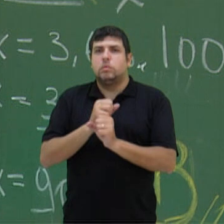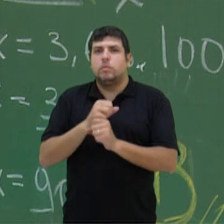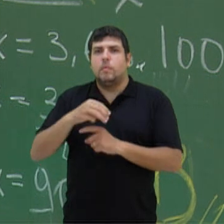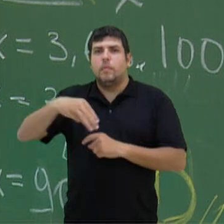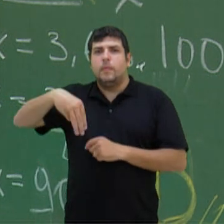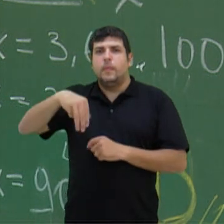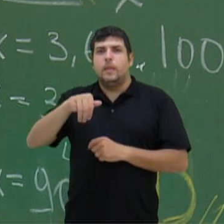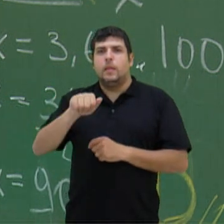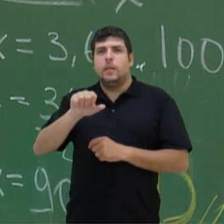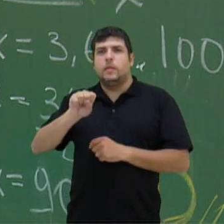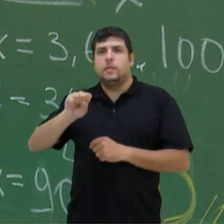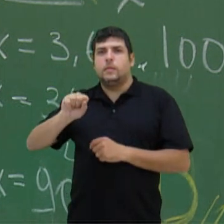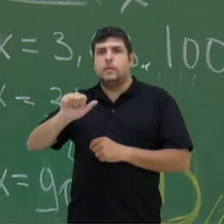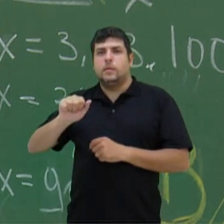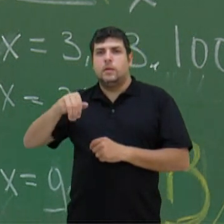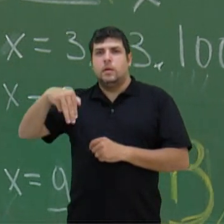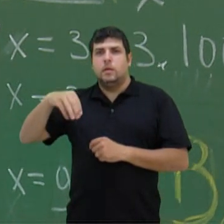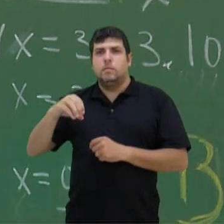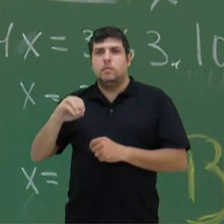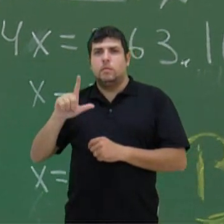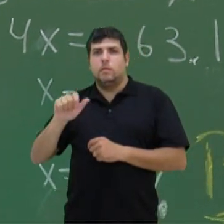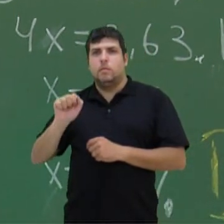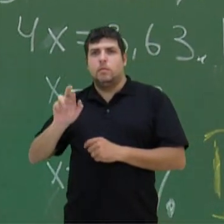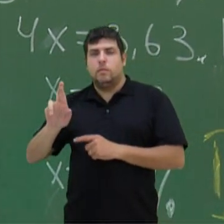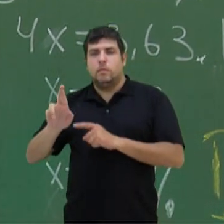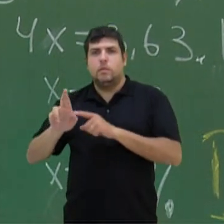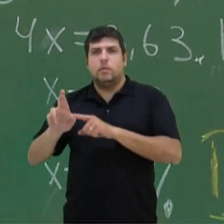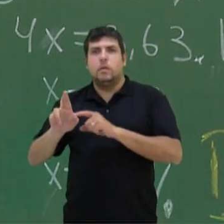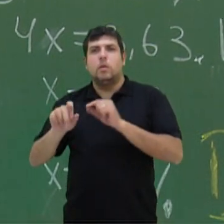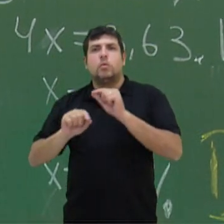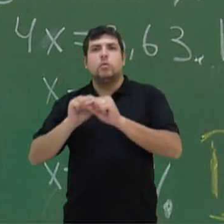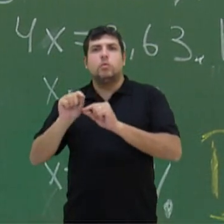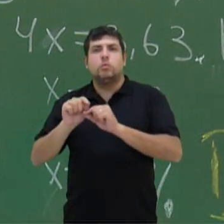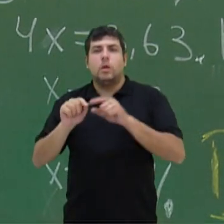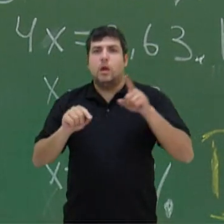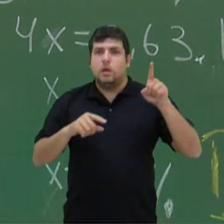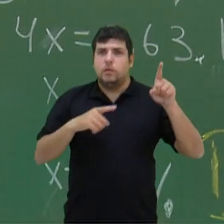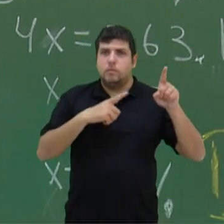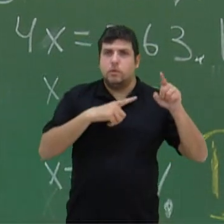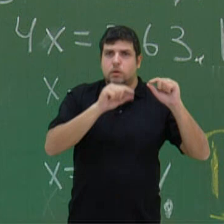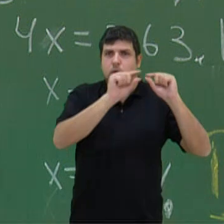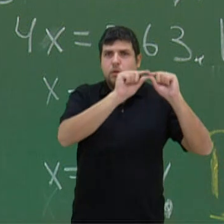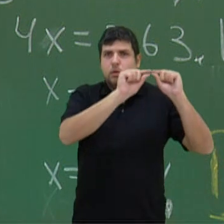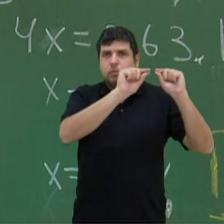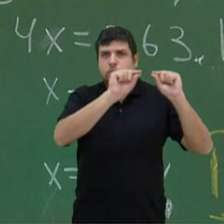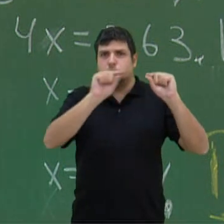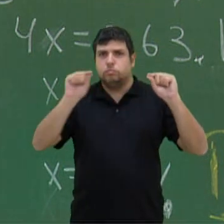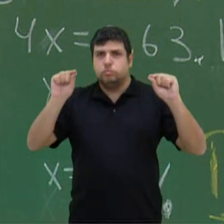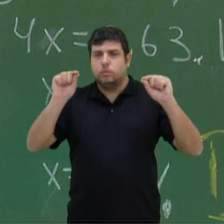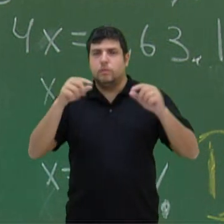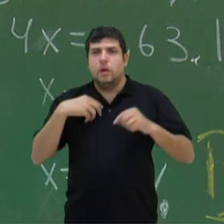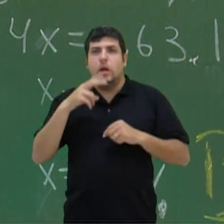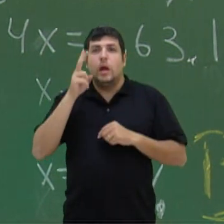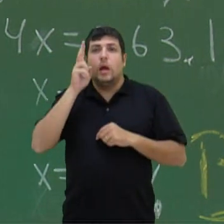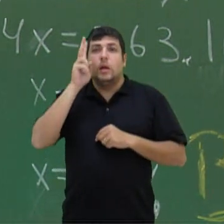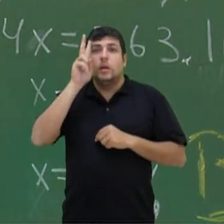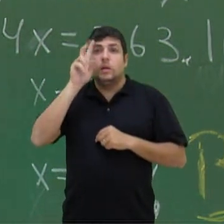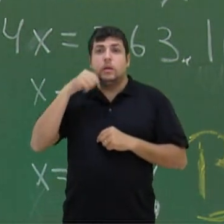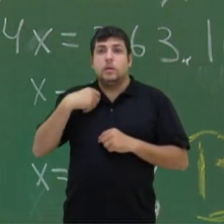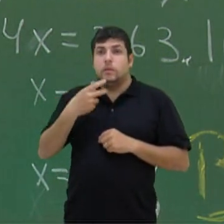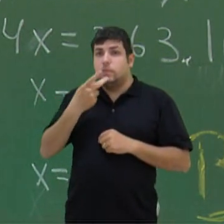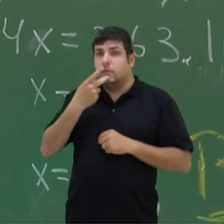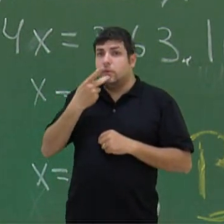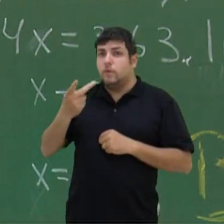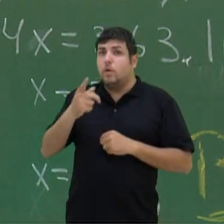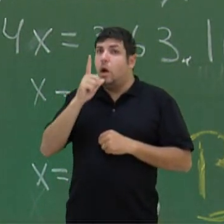dos nossos componentes ali de interesses, ou seja, aqueles que foram mencionados no exercício. Lembra que a água ali ele não menciona, então não